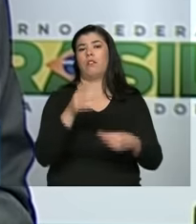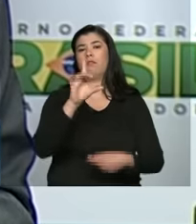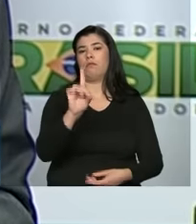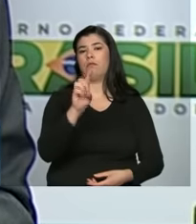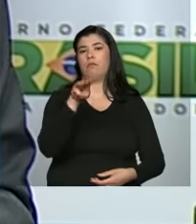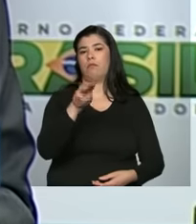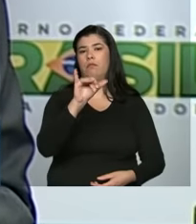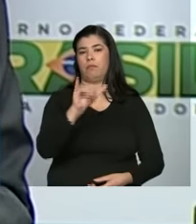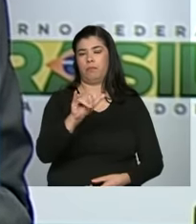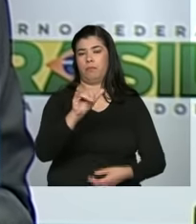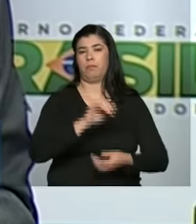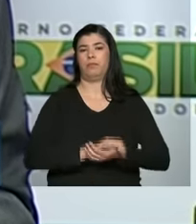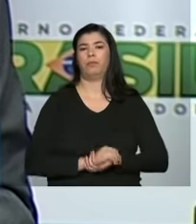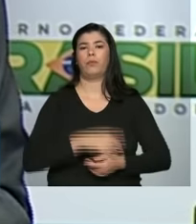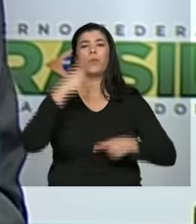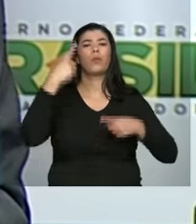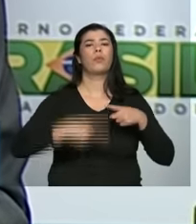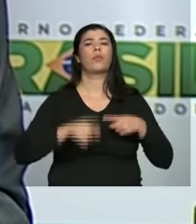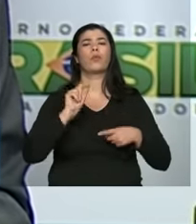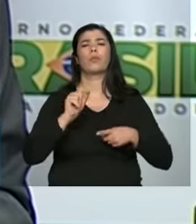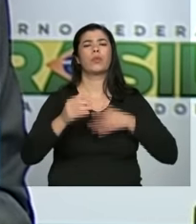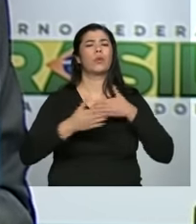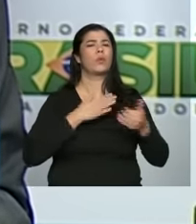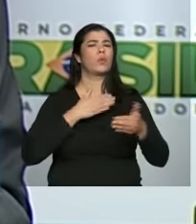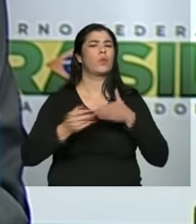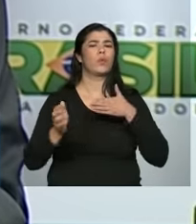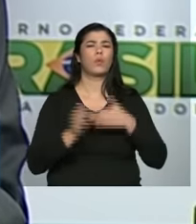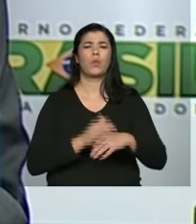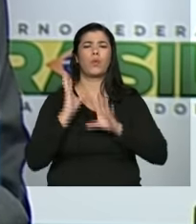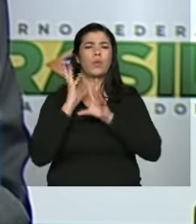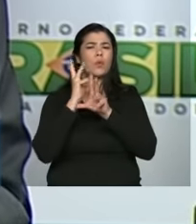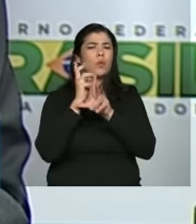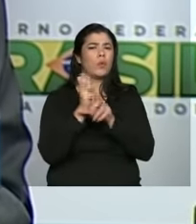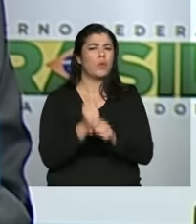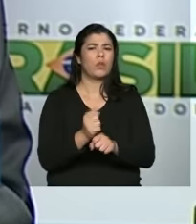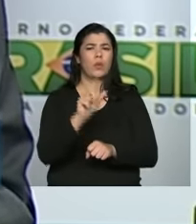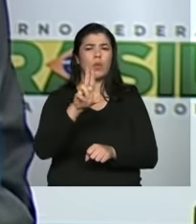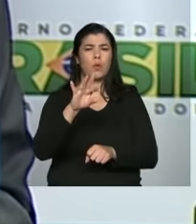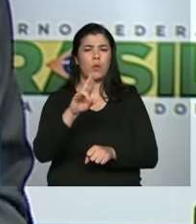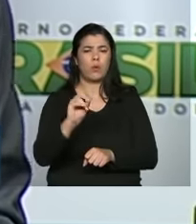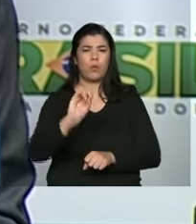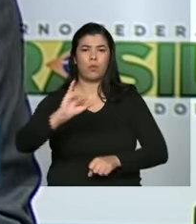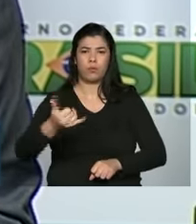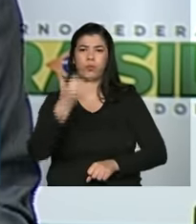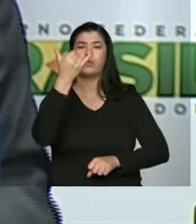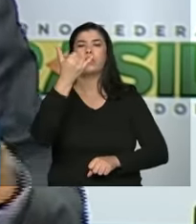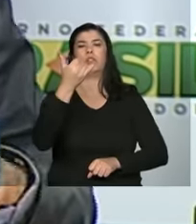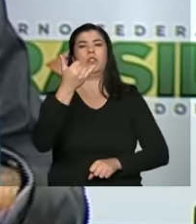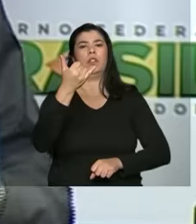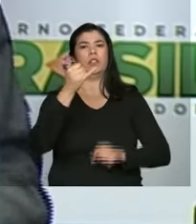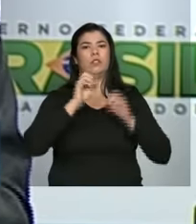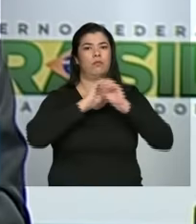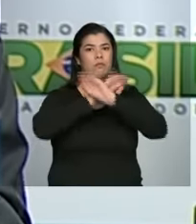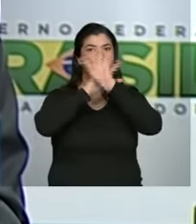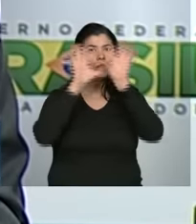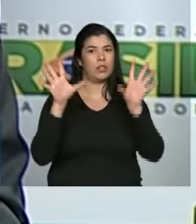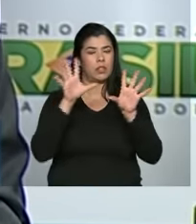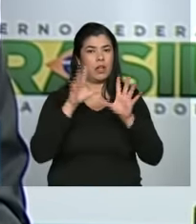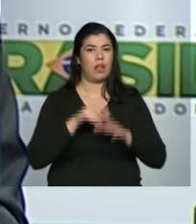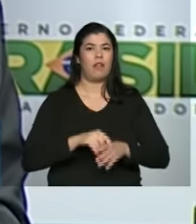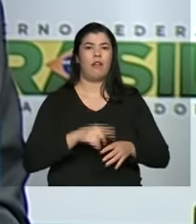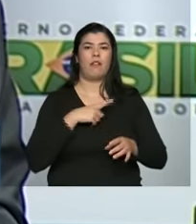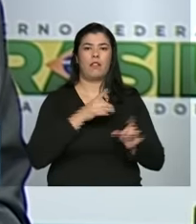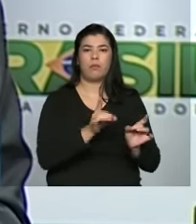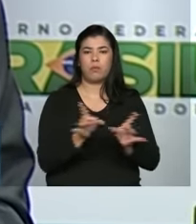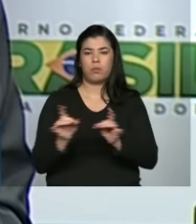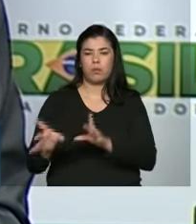implantáveis proibindo qualquer lucro ou vantagem ilícita na comercialização na prescrição